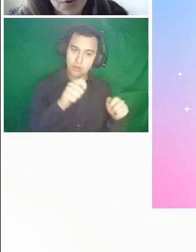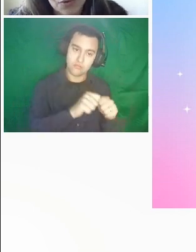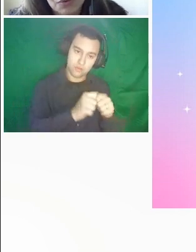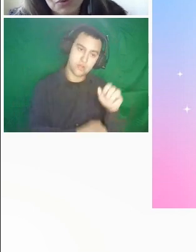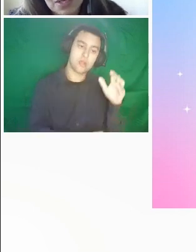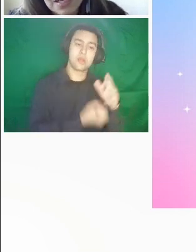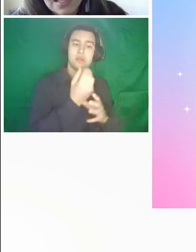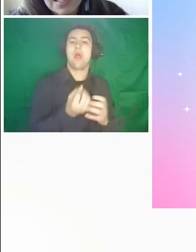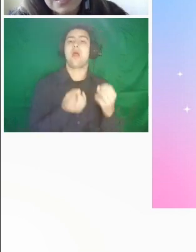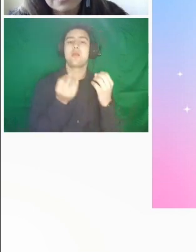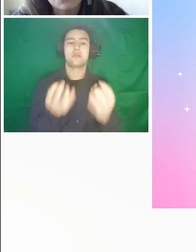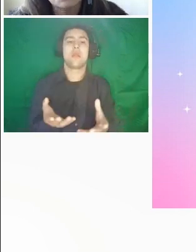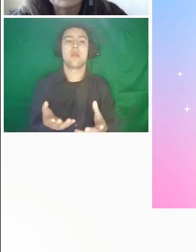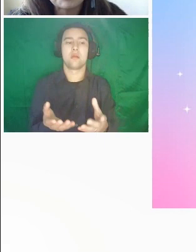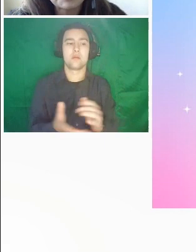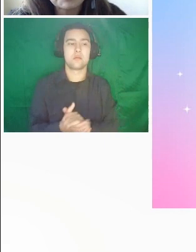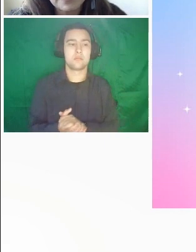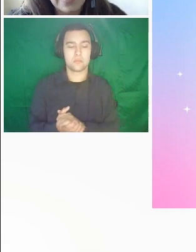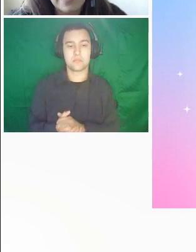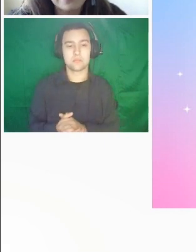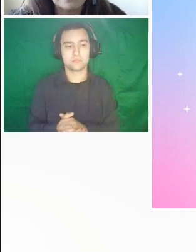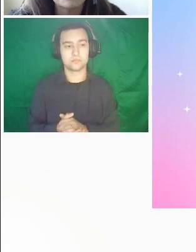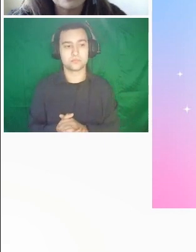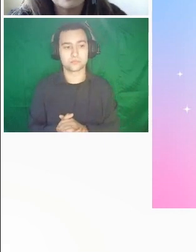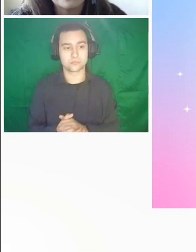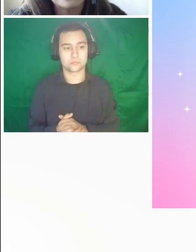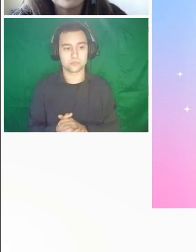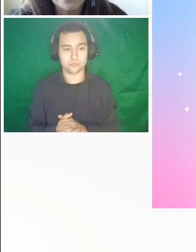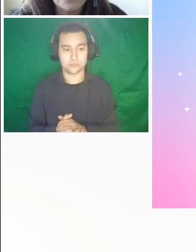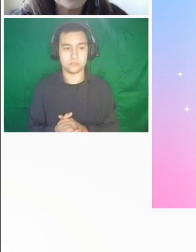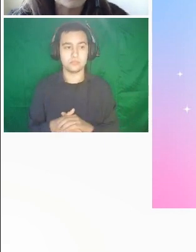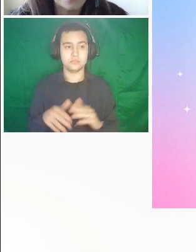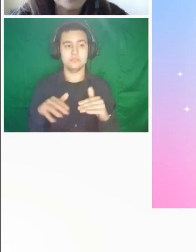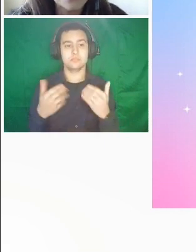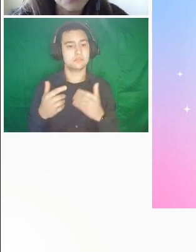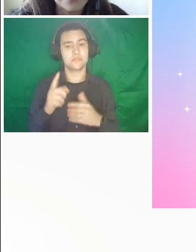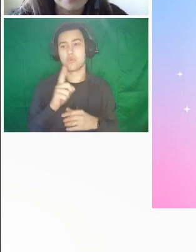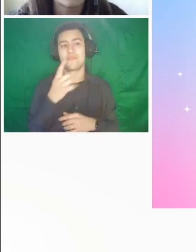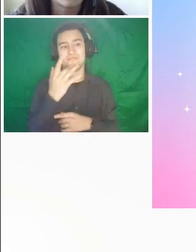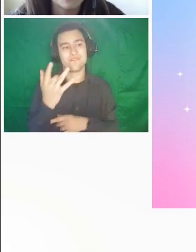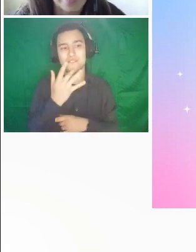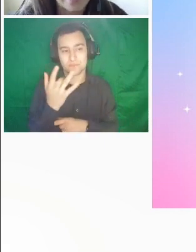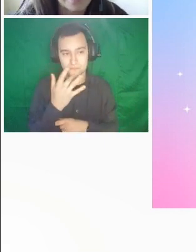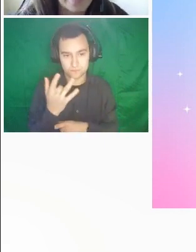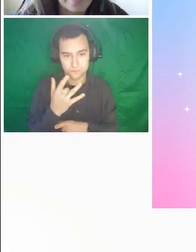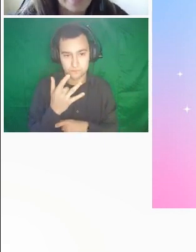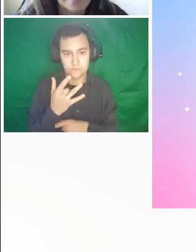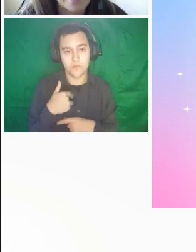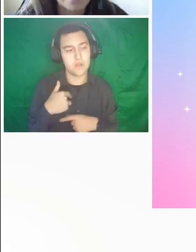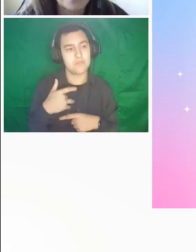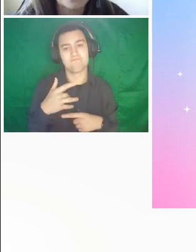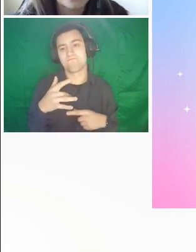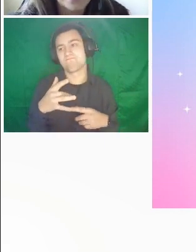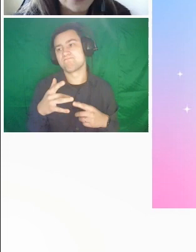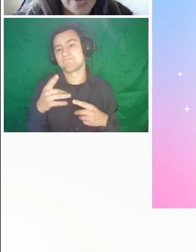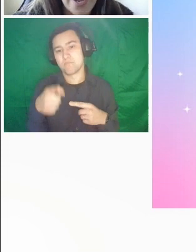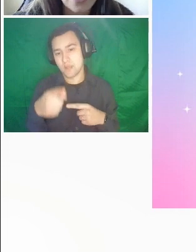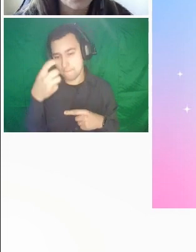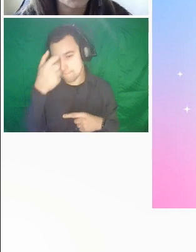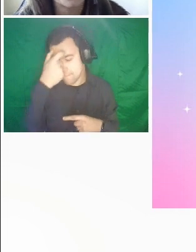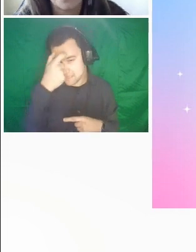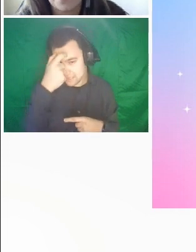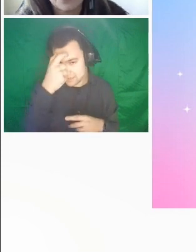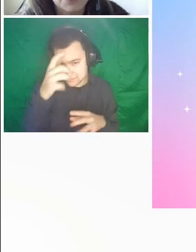daquele produto então eh não é fácil adotar eh a mentalidade